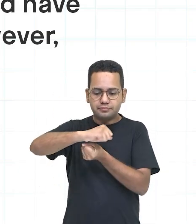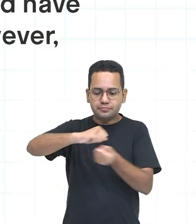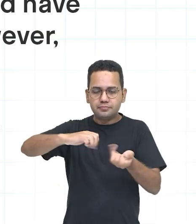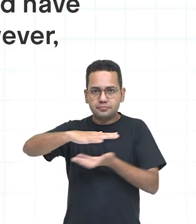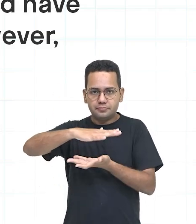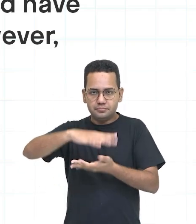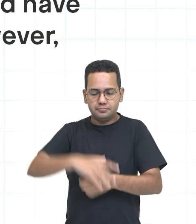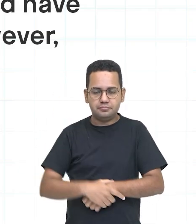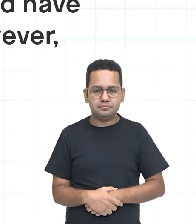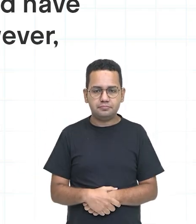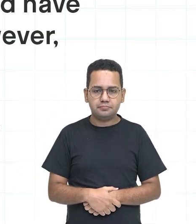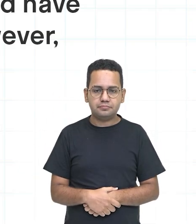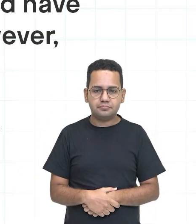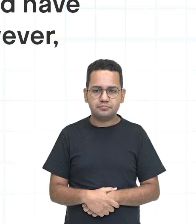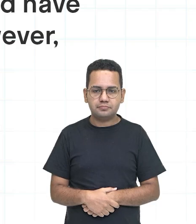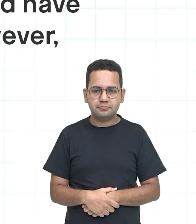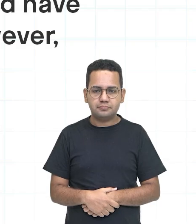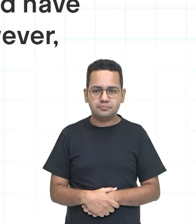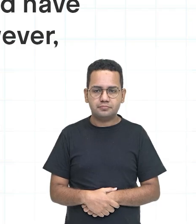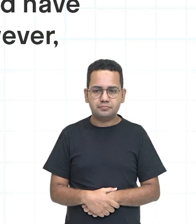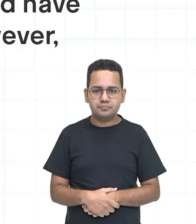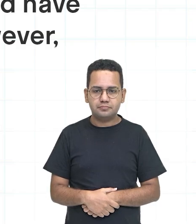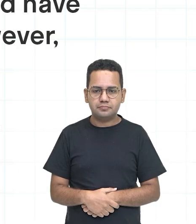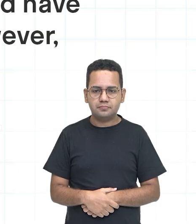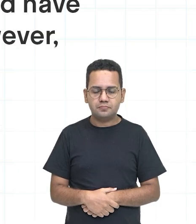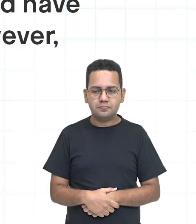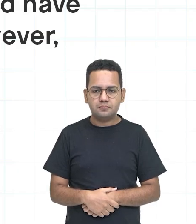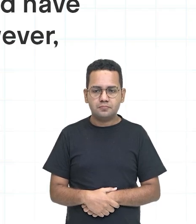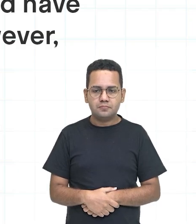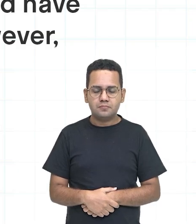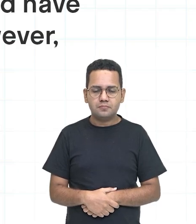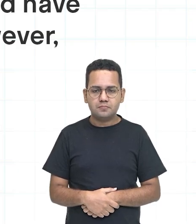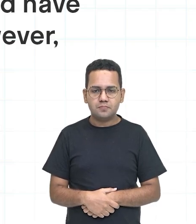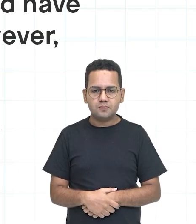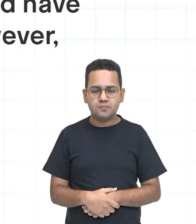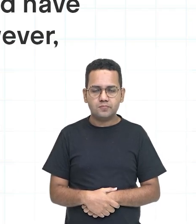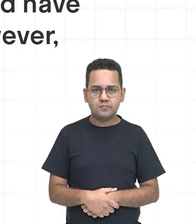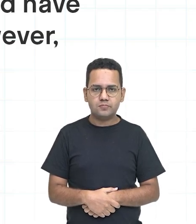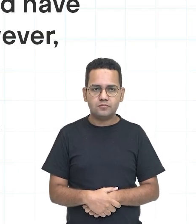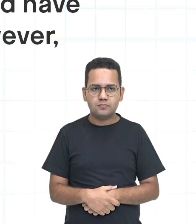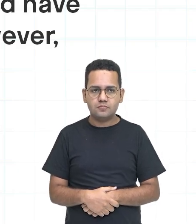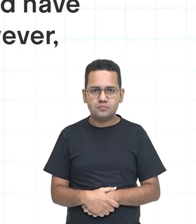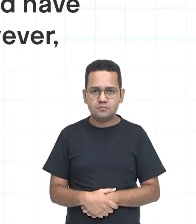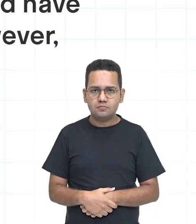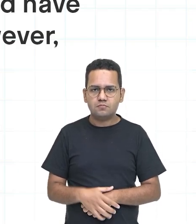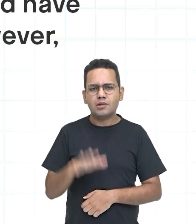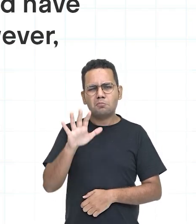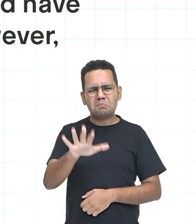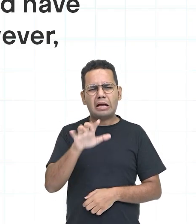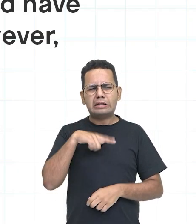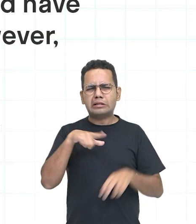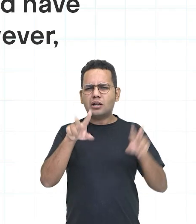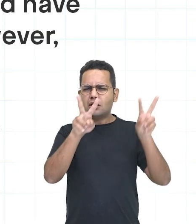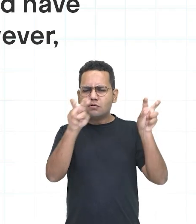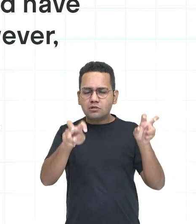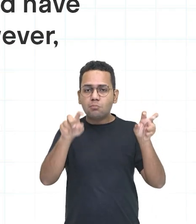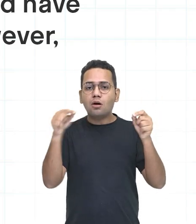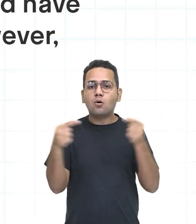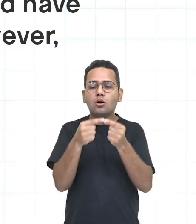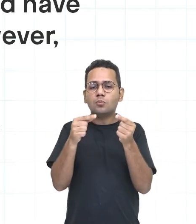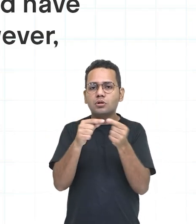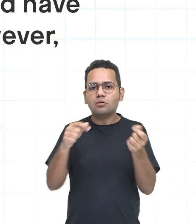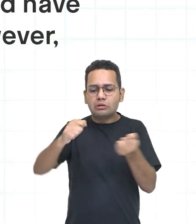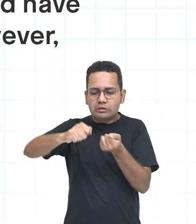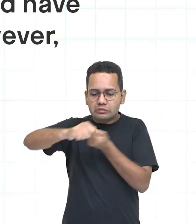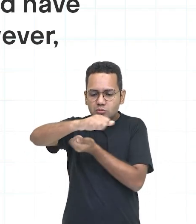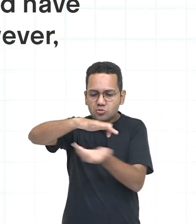Essa é uma teoria, então, né, que nós vivemos em vários universos paralelos, né? Então, por isso a teoria